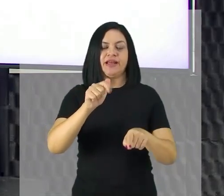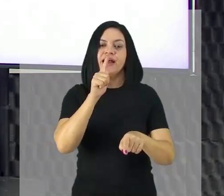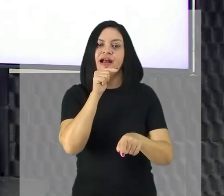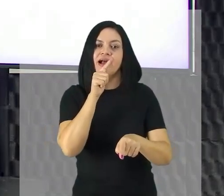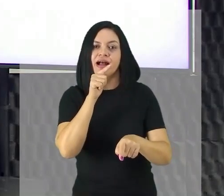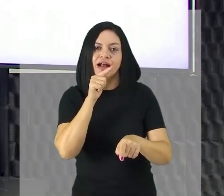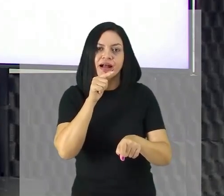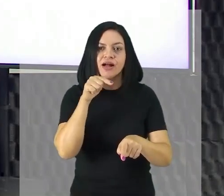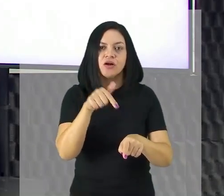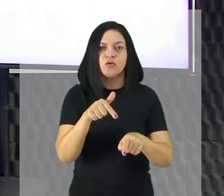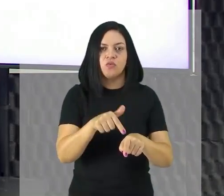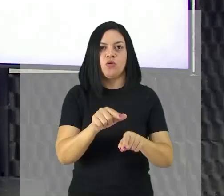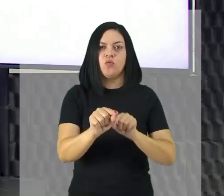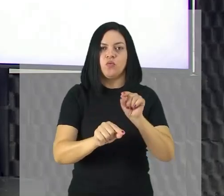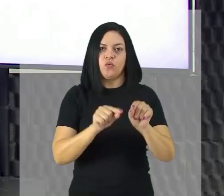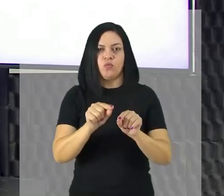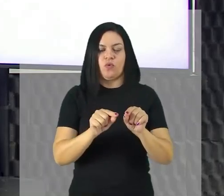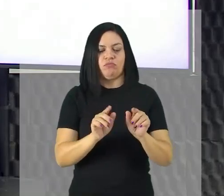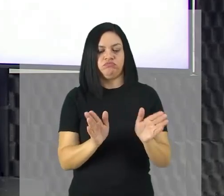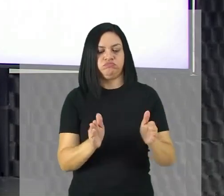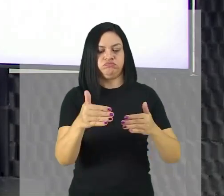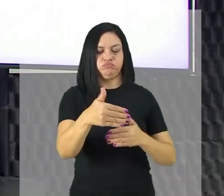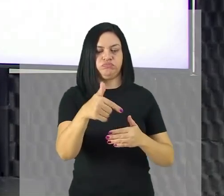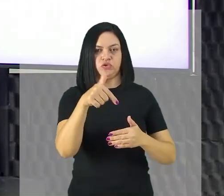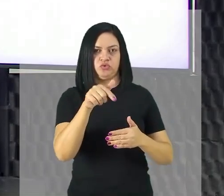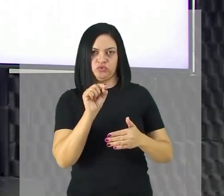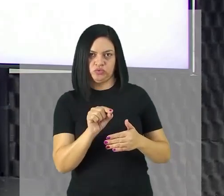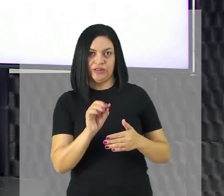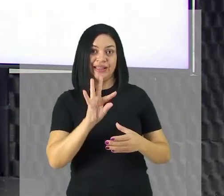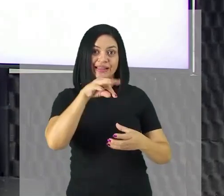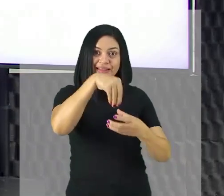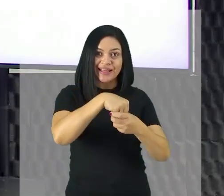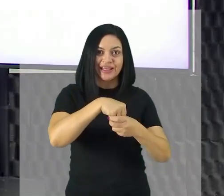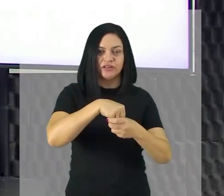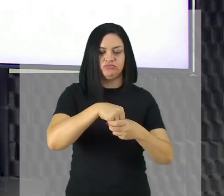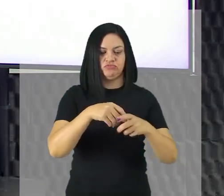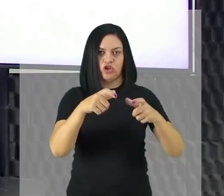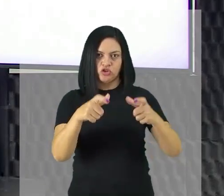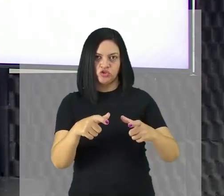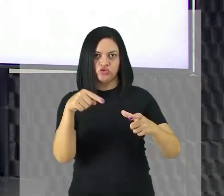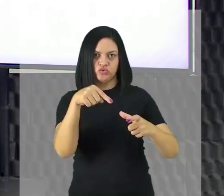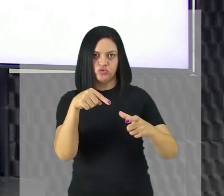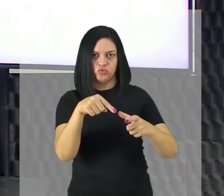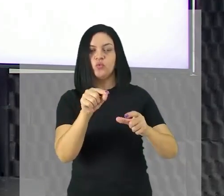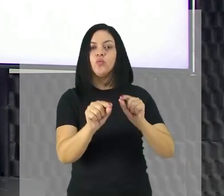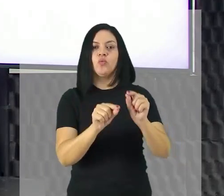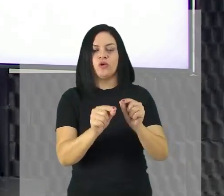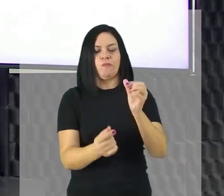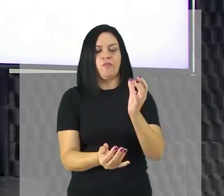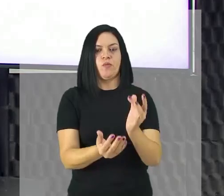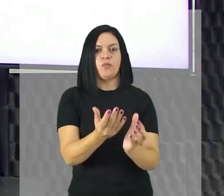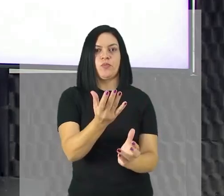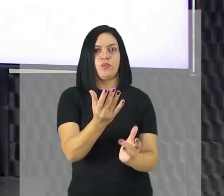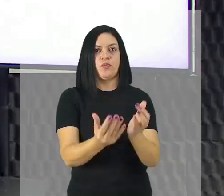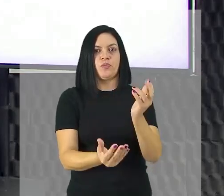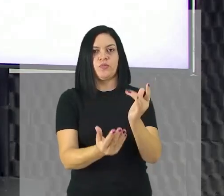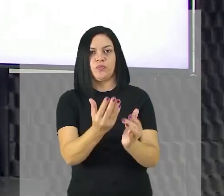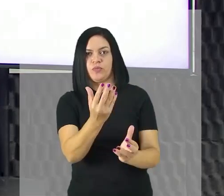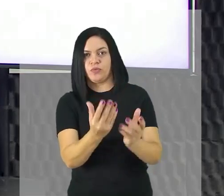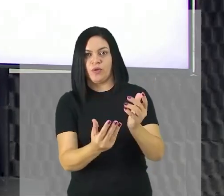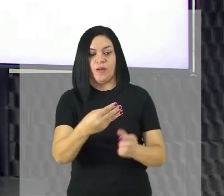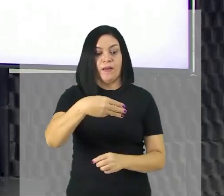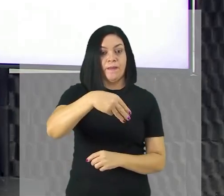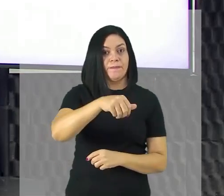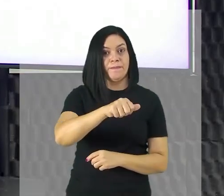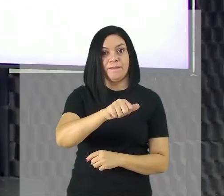recipiente termicamente isolado. Em seguida, dentro desse recipiente foi queimada uma determinada massa